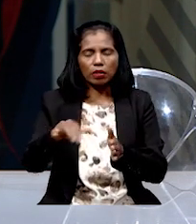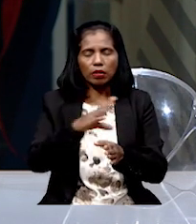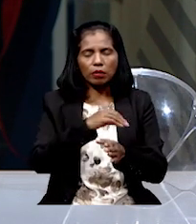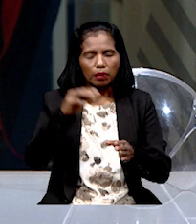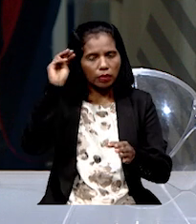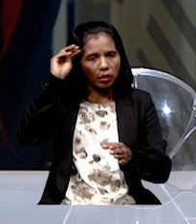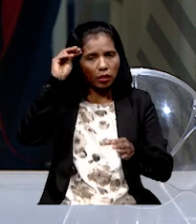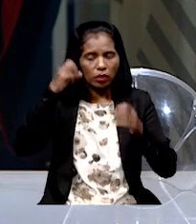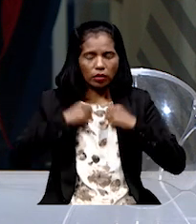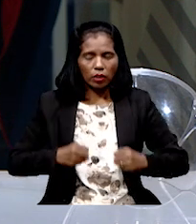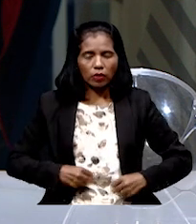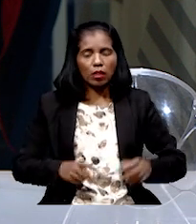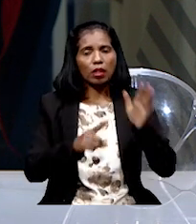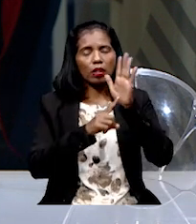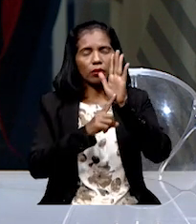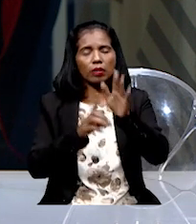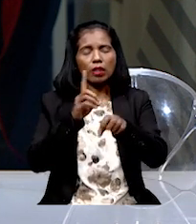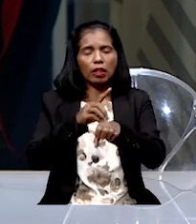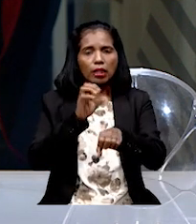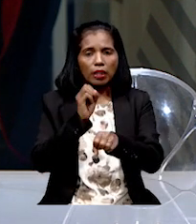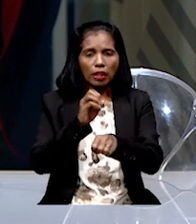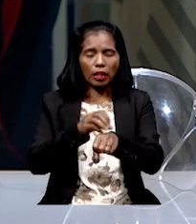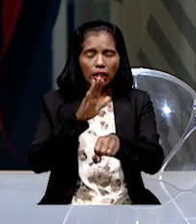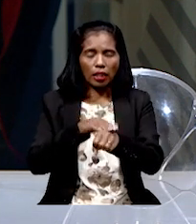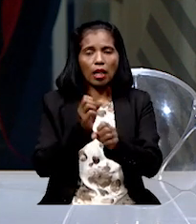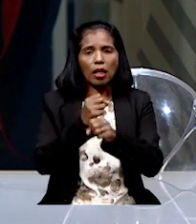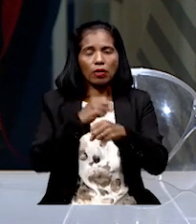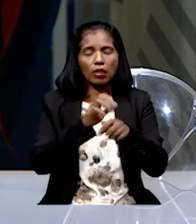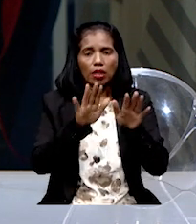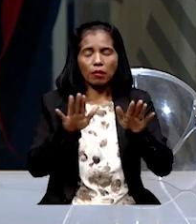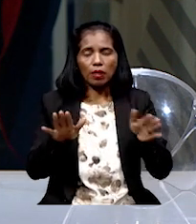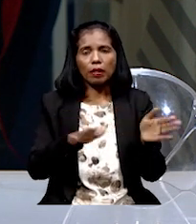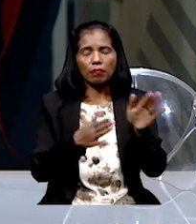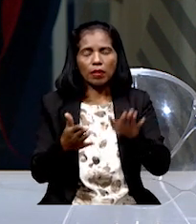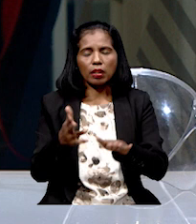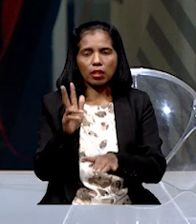Saúde, Fosai Dengue Oho Ona Labari Tolo Nulu.